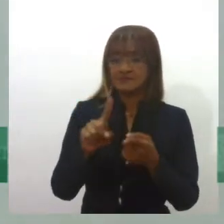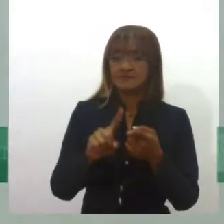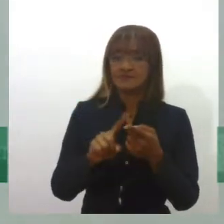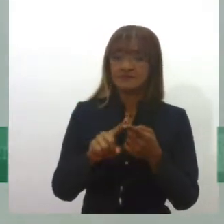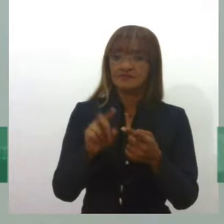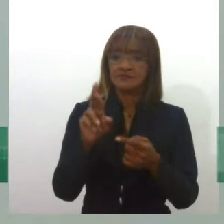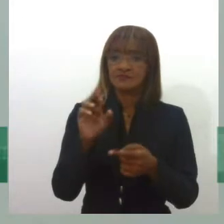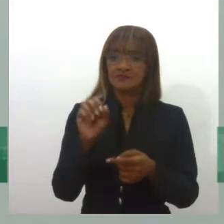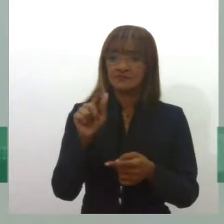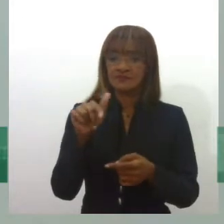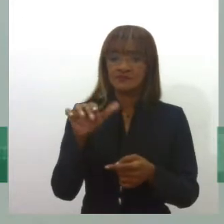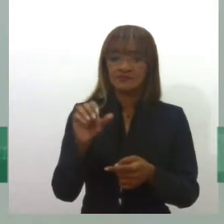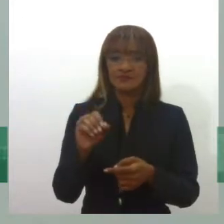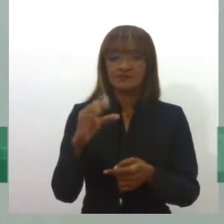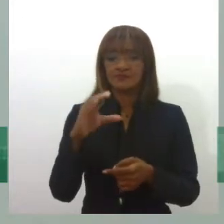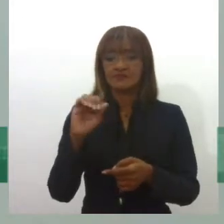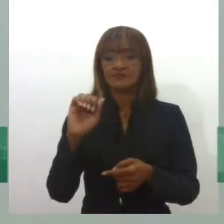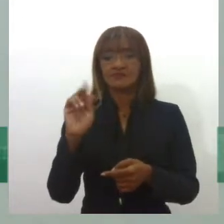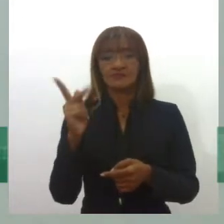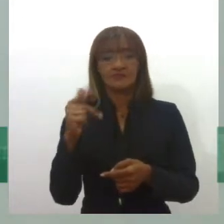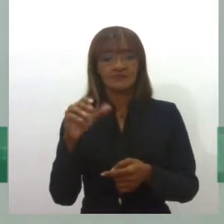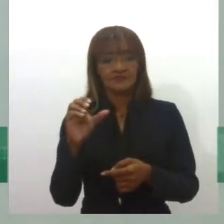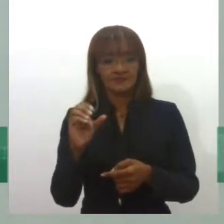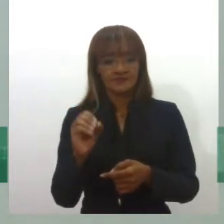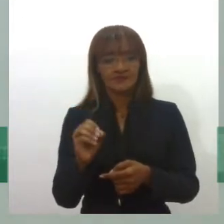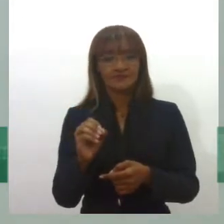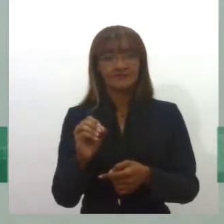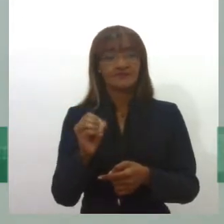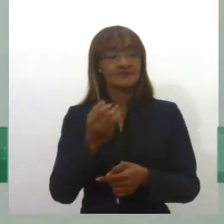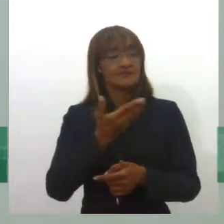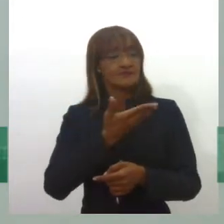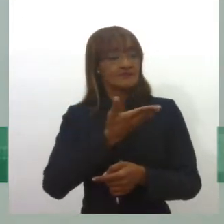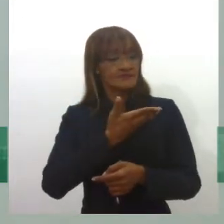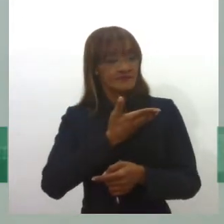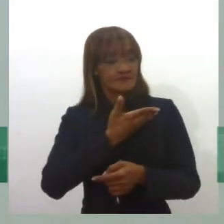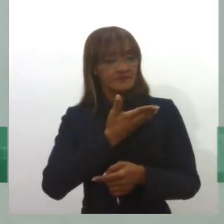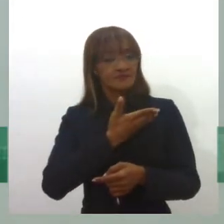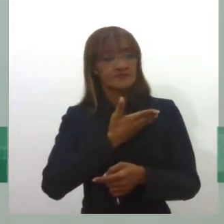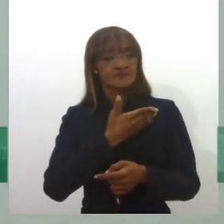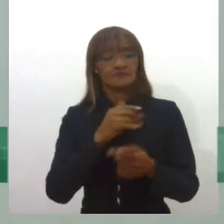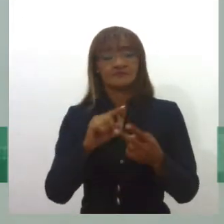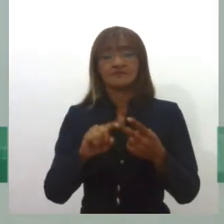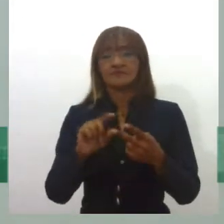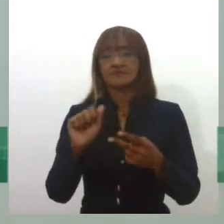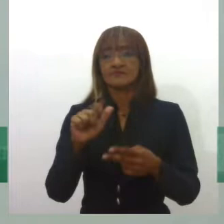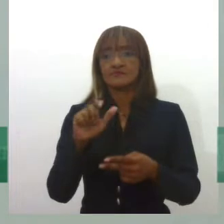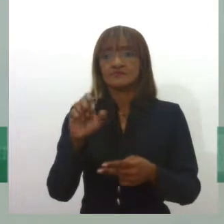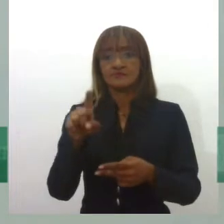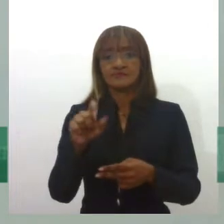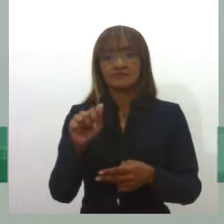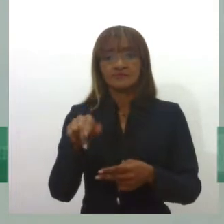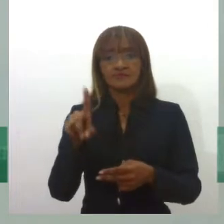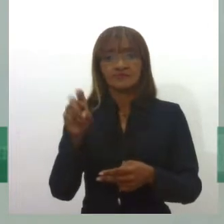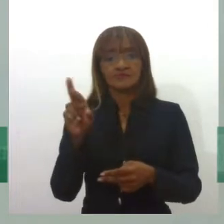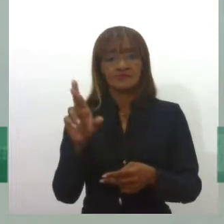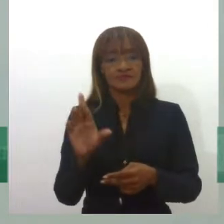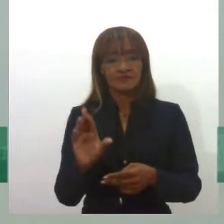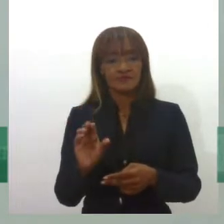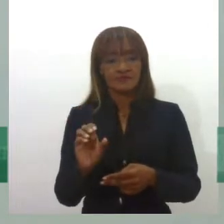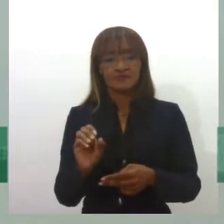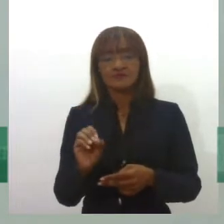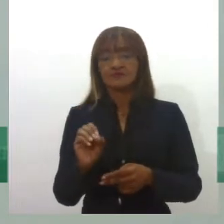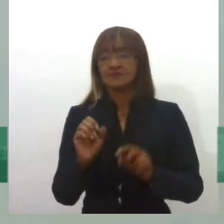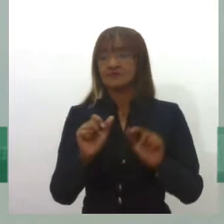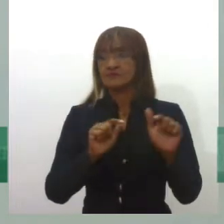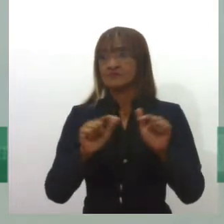Rogério Carvalho, também muito companheiro, amigo, Alessandro Vieira, uma atuação importante